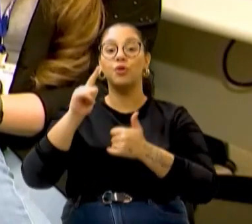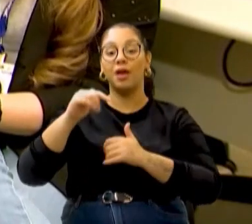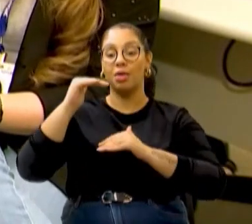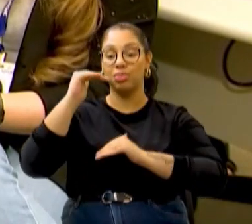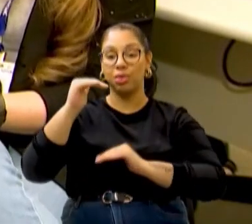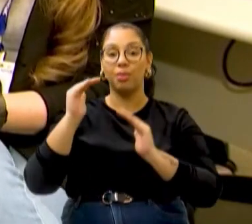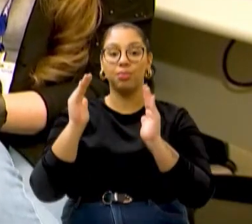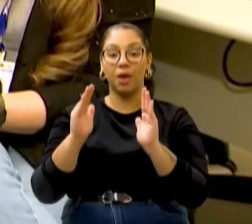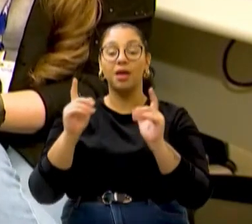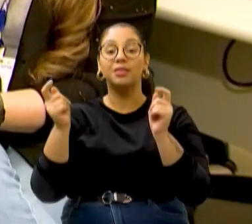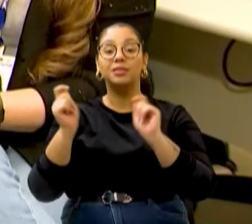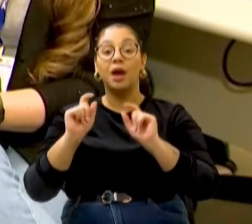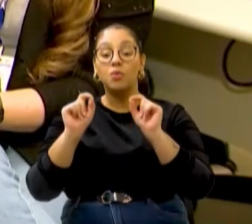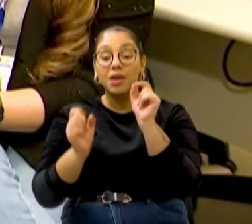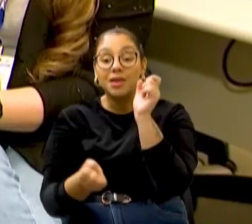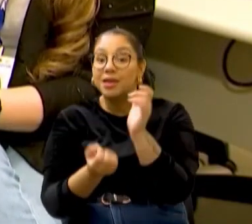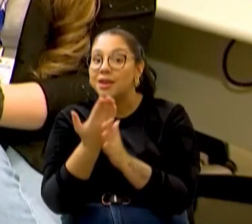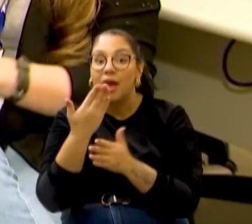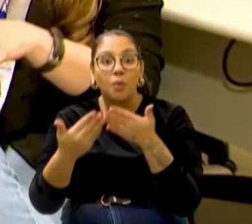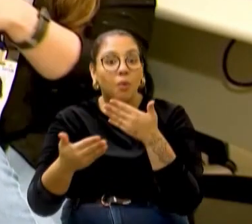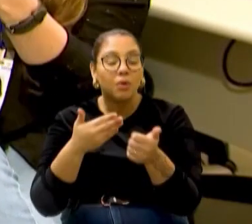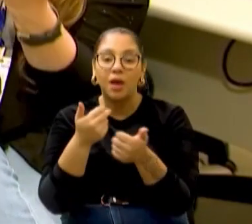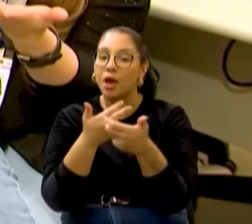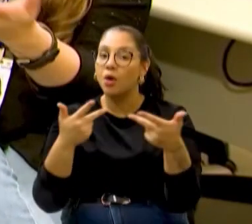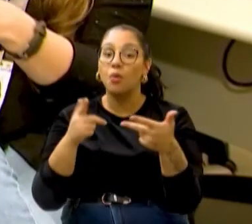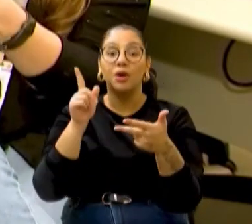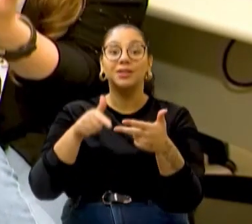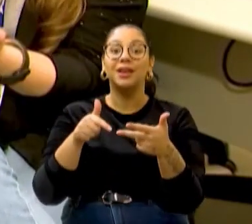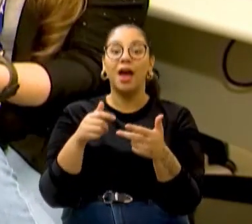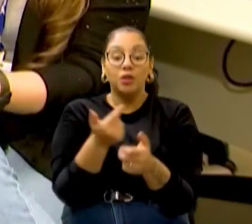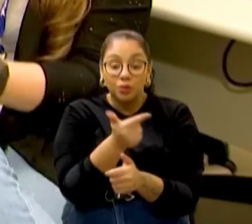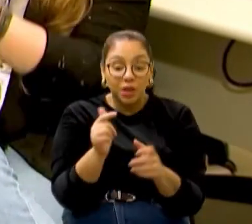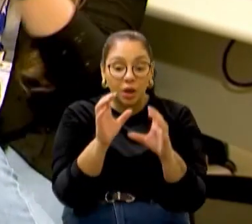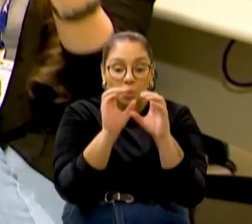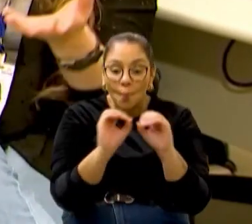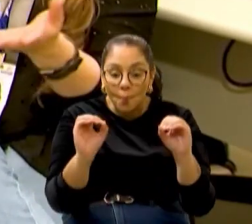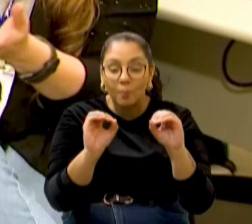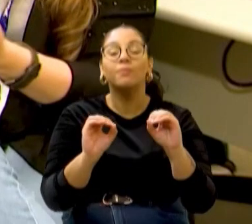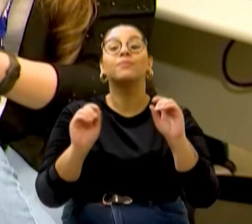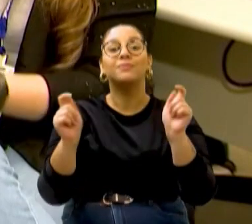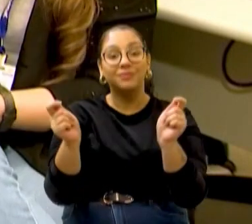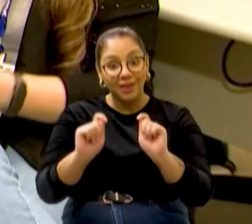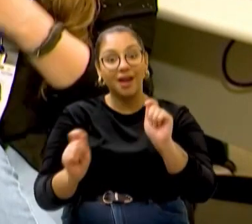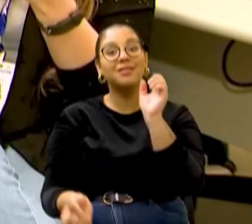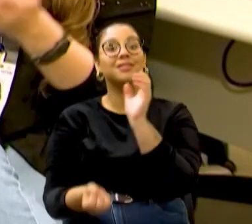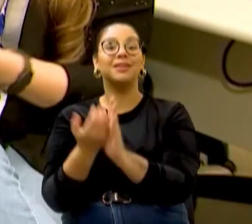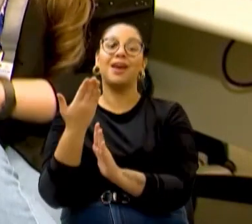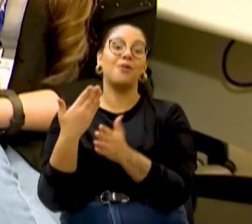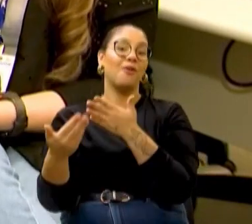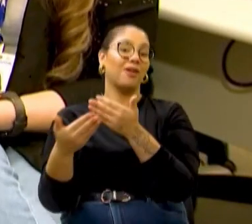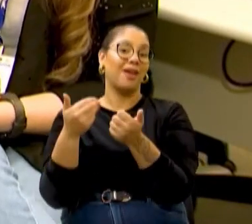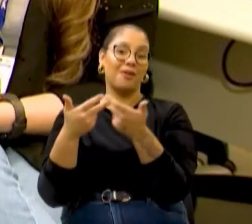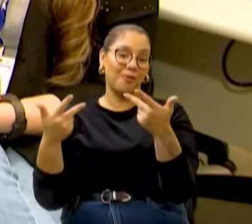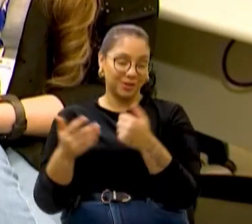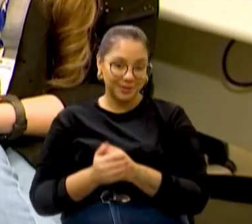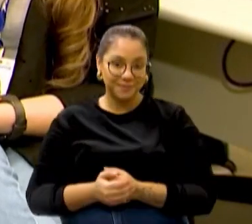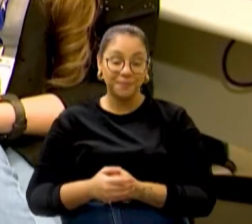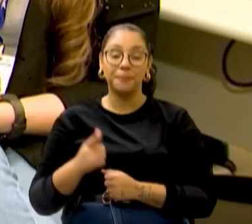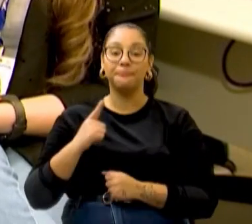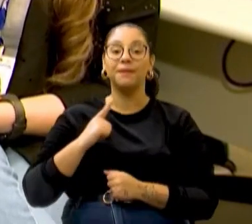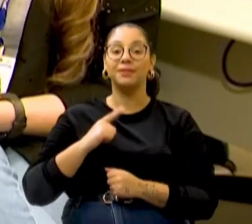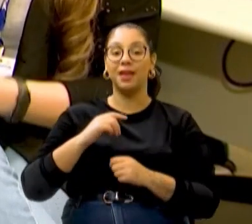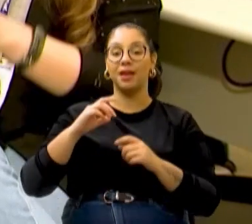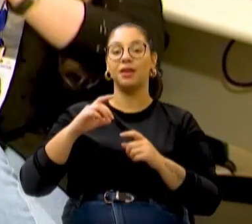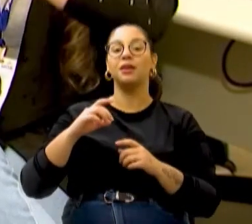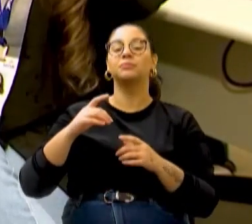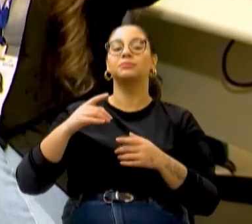livre seria um jogo caixa de areia ele permite que os alunos criem qualquer coisa a partir do nada ali na tela do computador